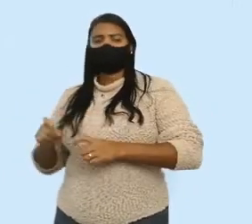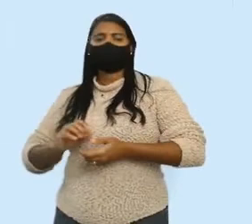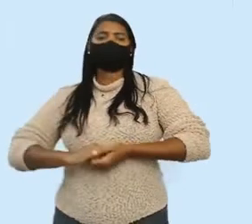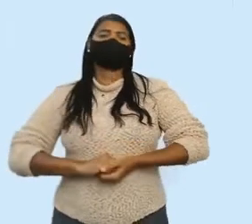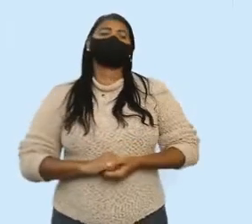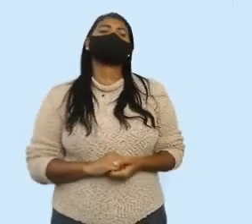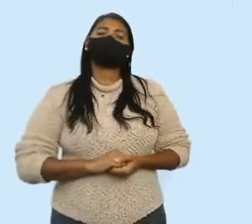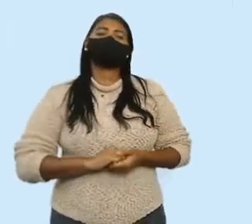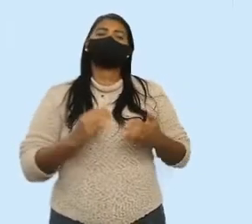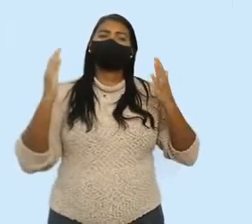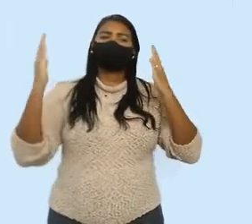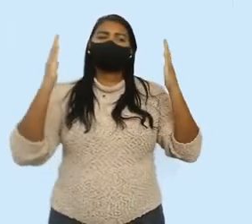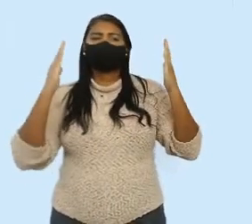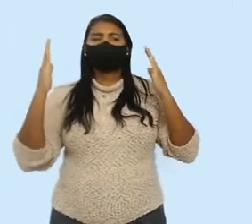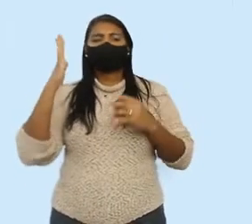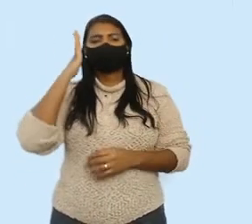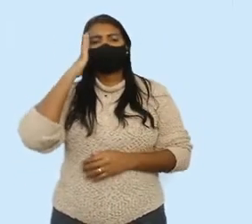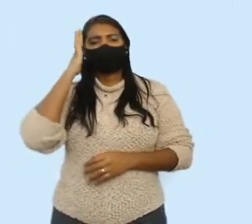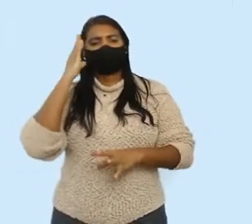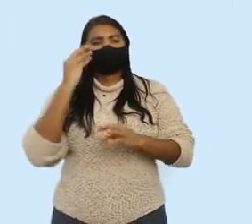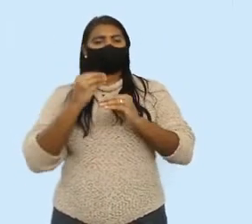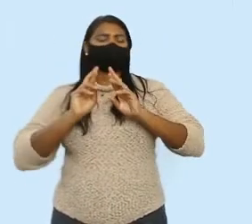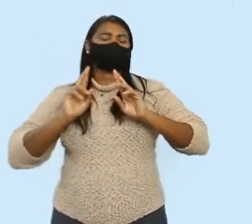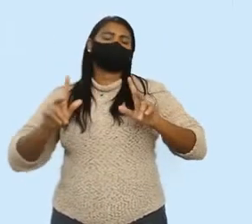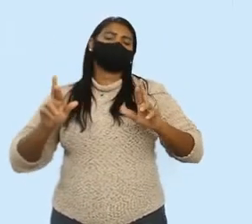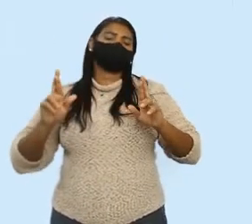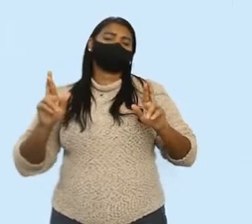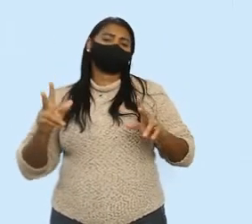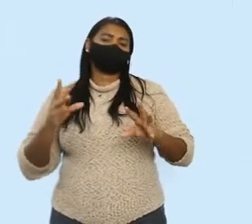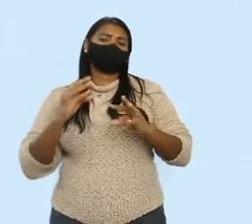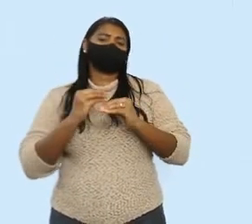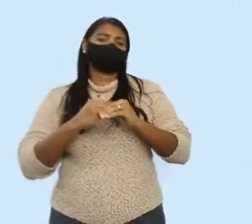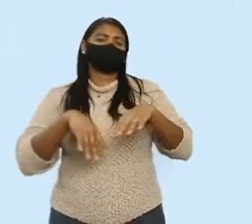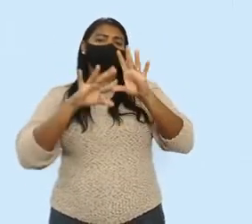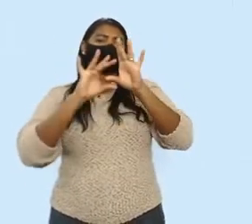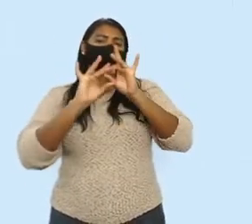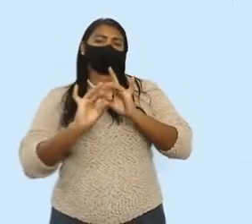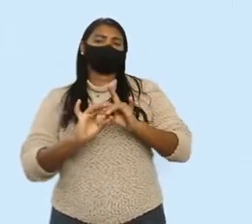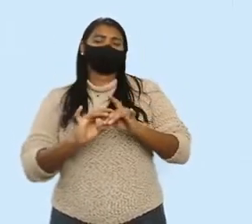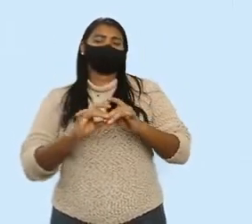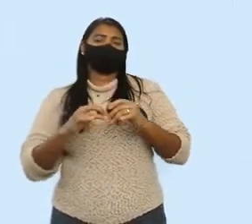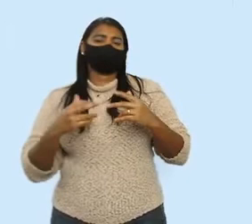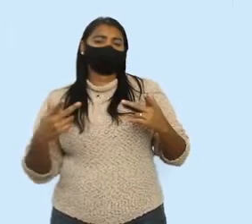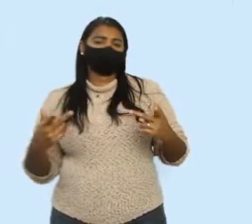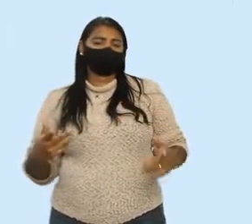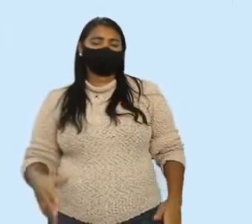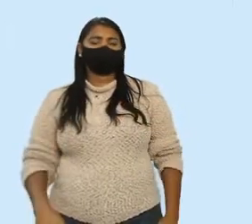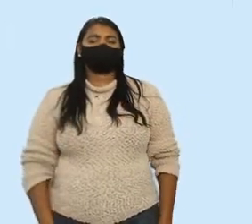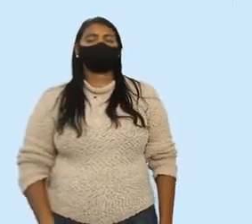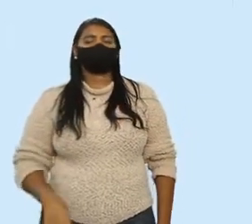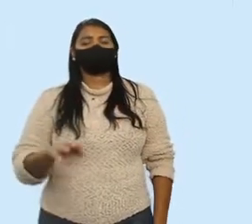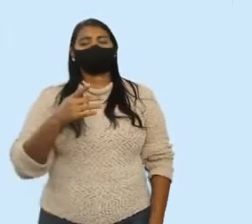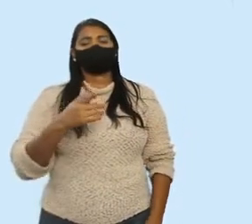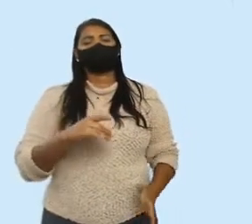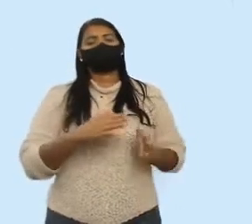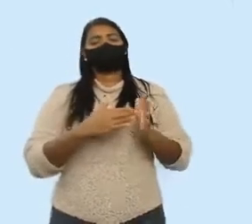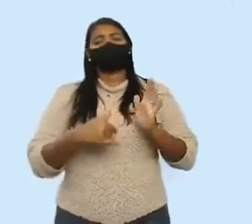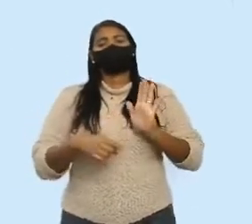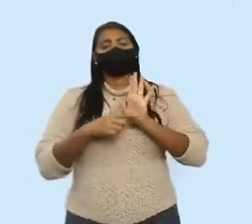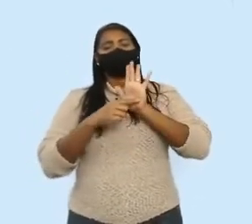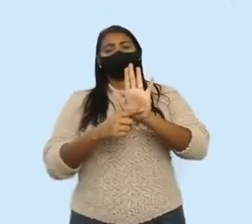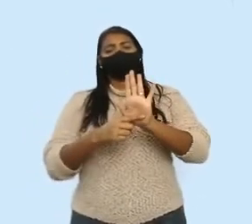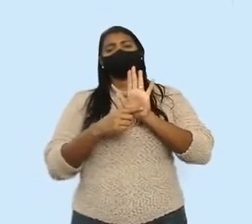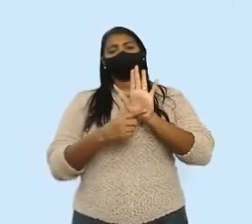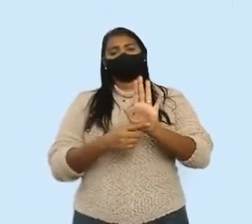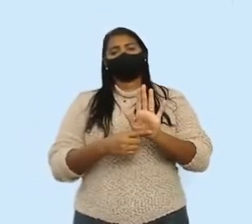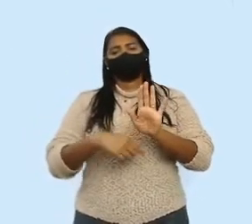Então, somente para a gente estabelecer essa diferença entre um contexto e outro, certo? E também não tirar o protagonismo